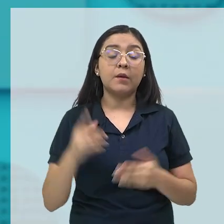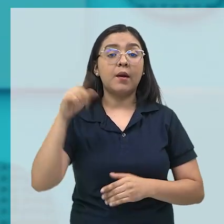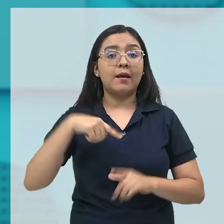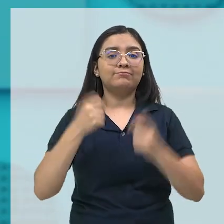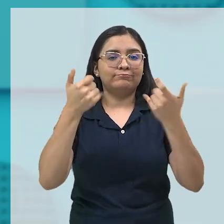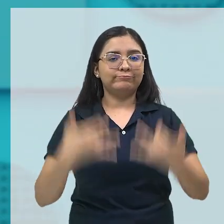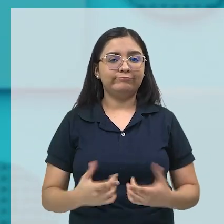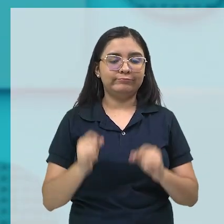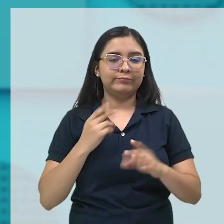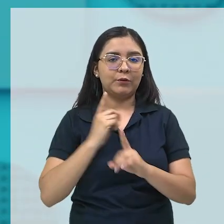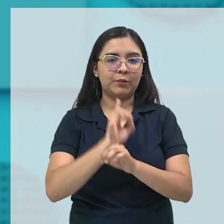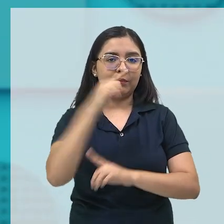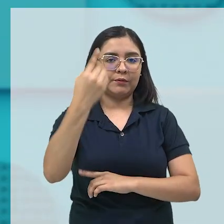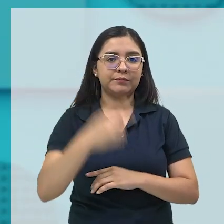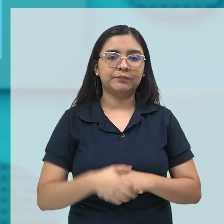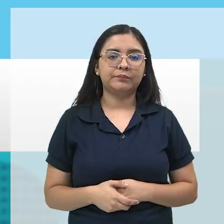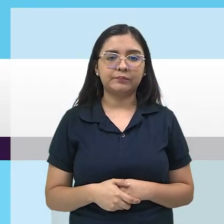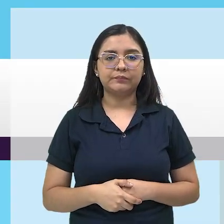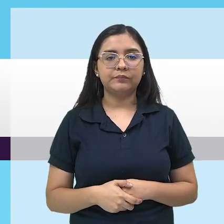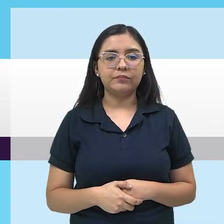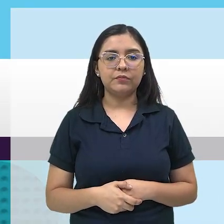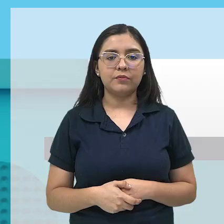é isso. Até uma próxima.